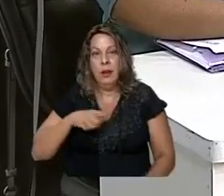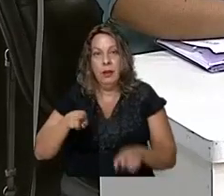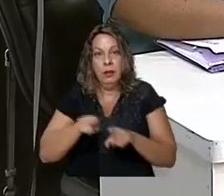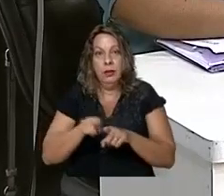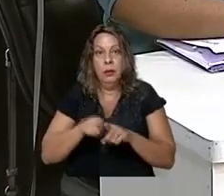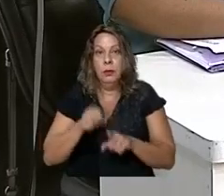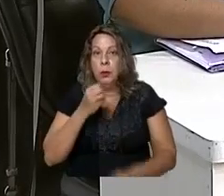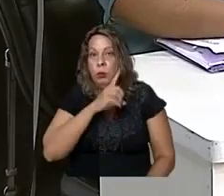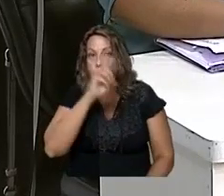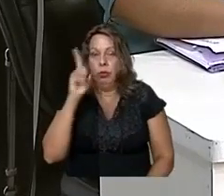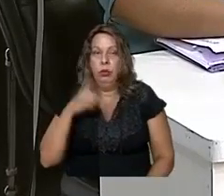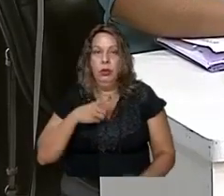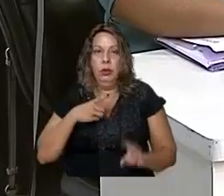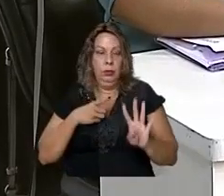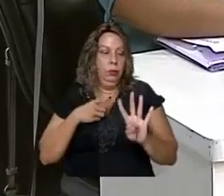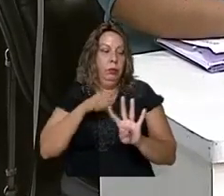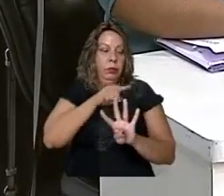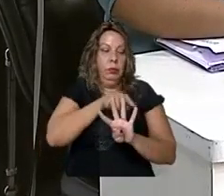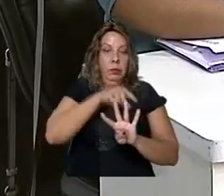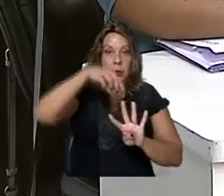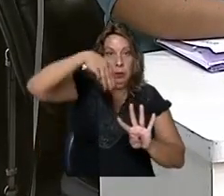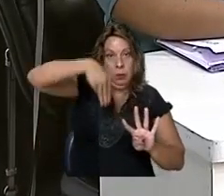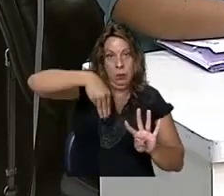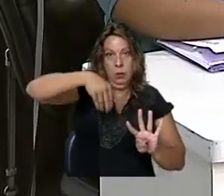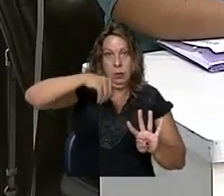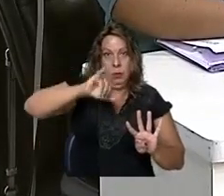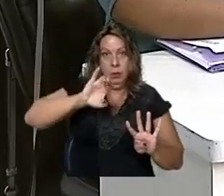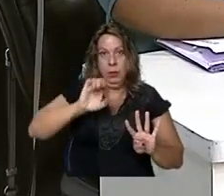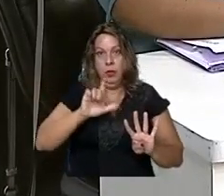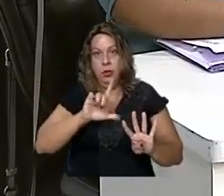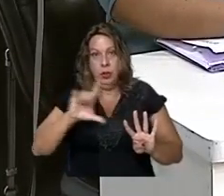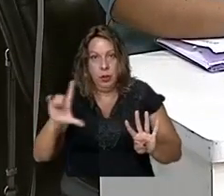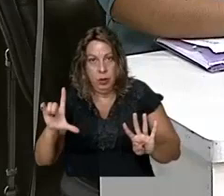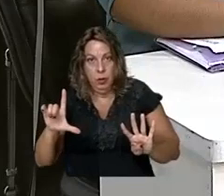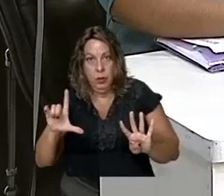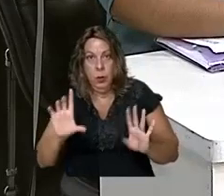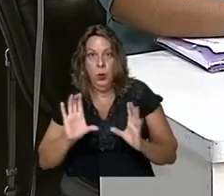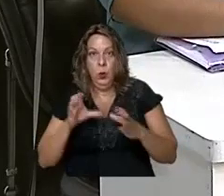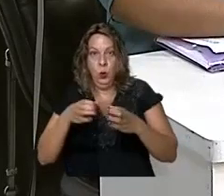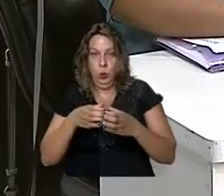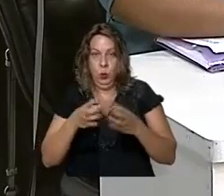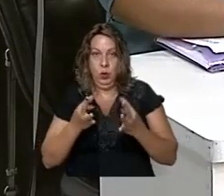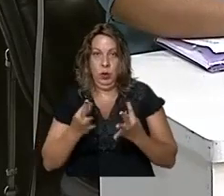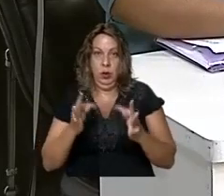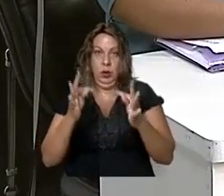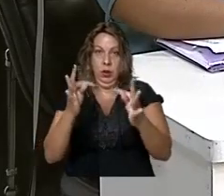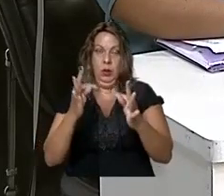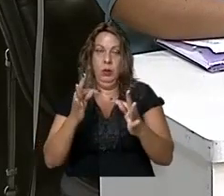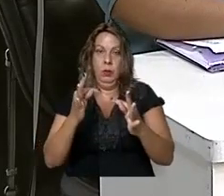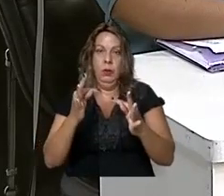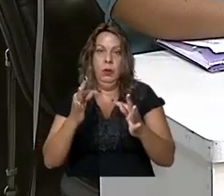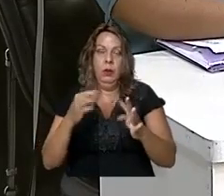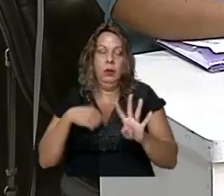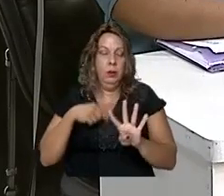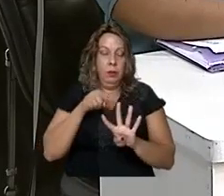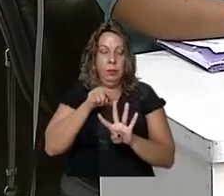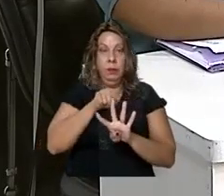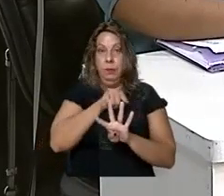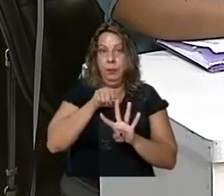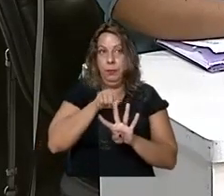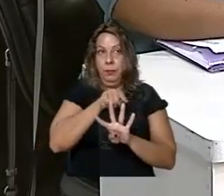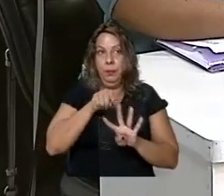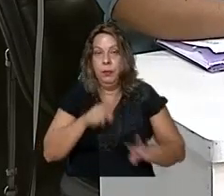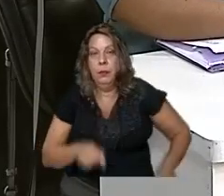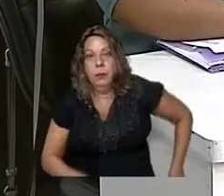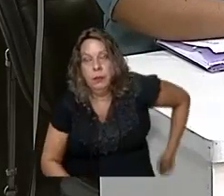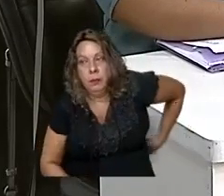Andrade, representante da Capemisa Capitalização SA. E um bom dia para a equipe de TI, Elber e Fernando. É isso aí, essa